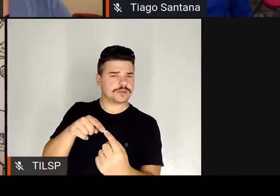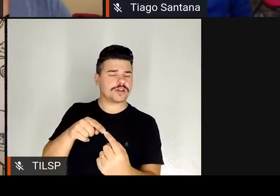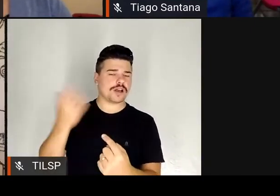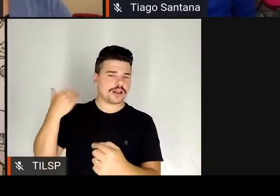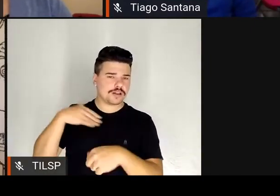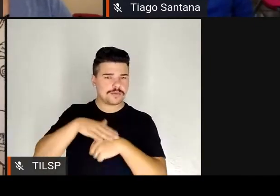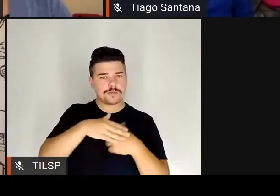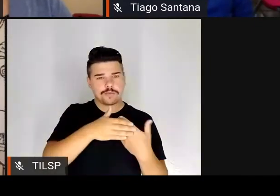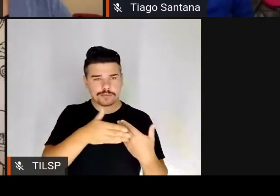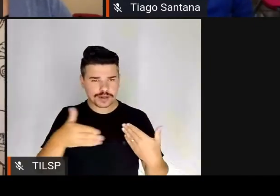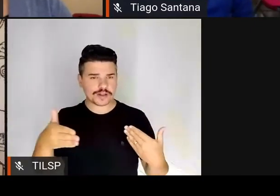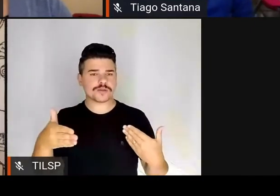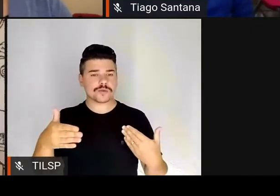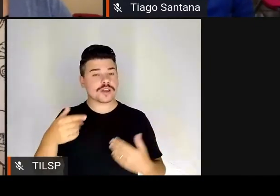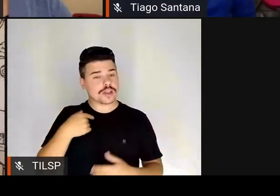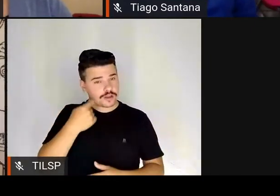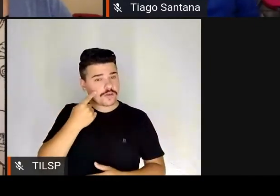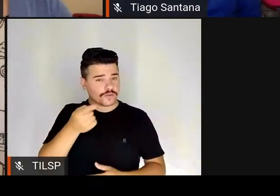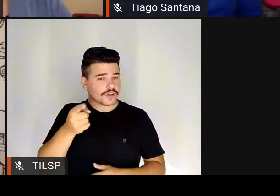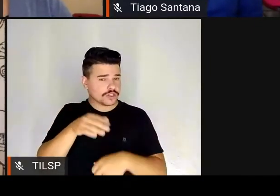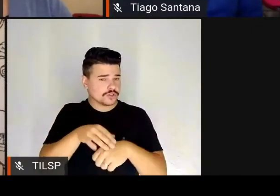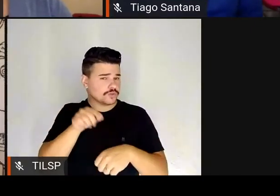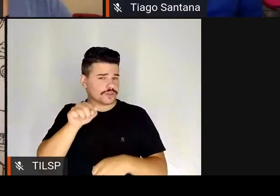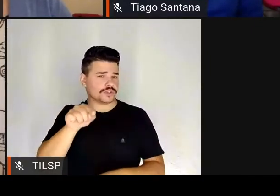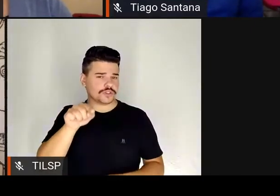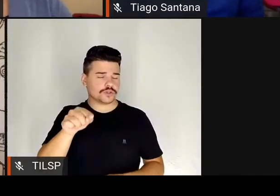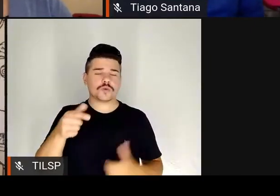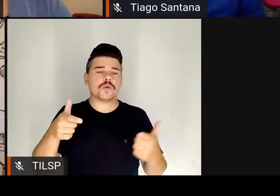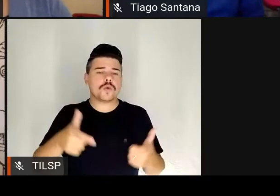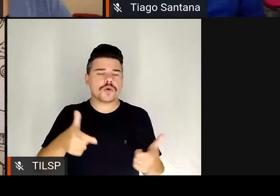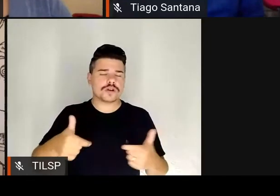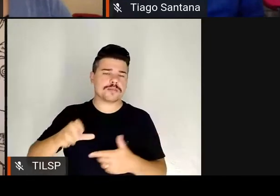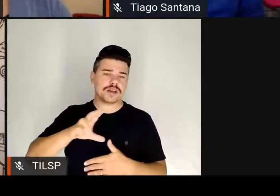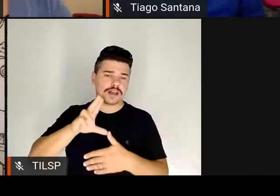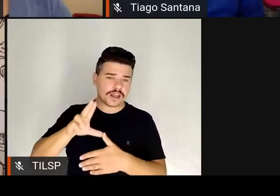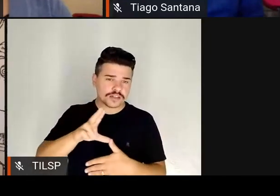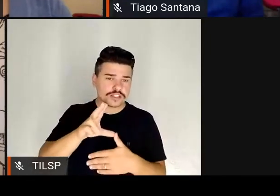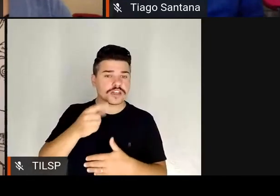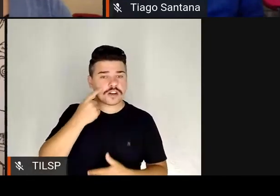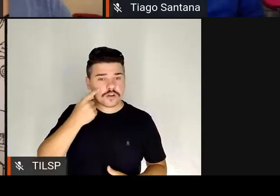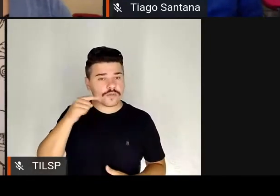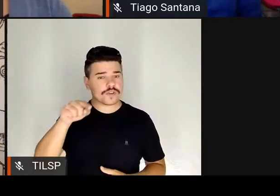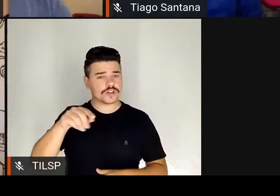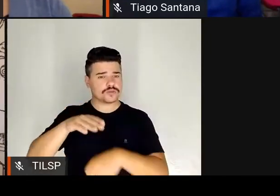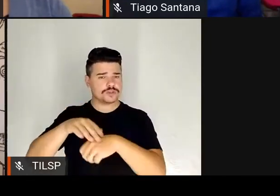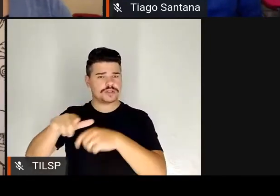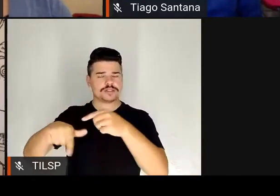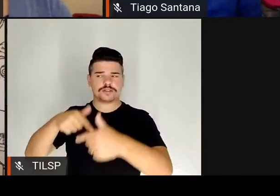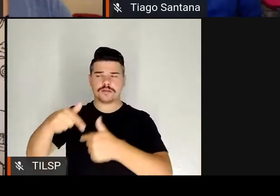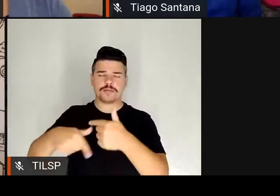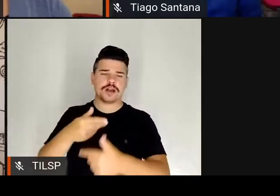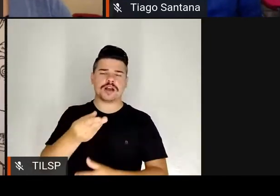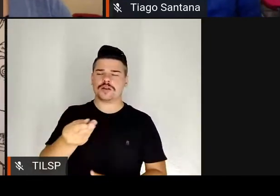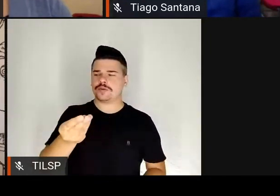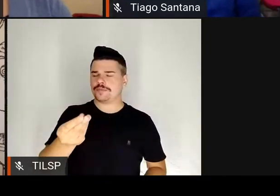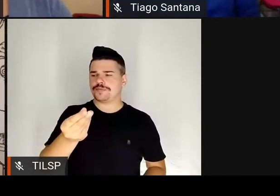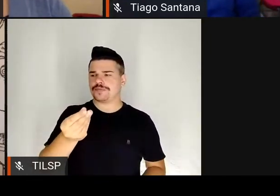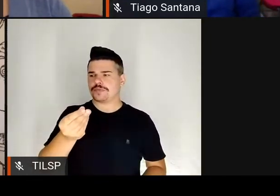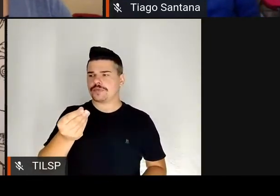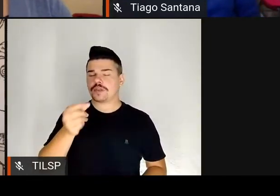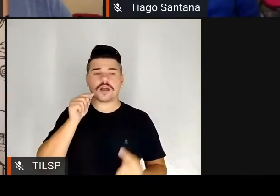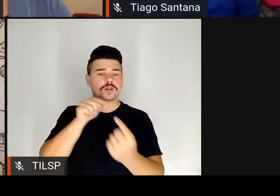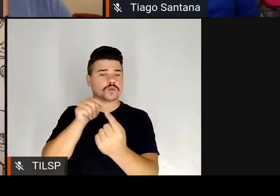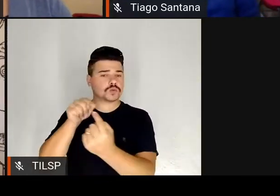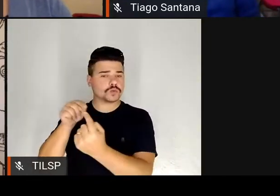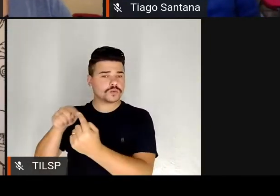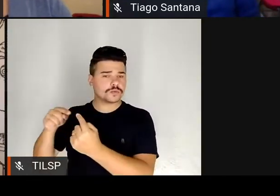Quer dizer, eu vejo isso perdurar, eu vejo isso na América Latina, quer dizer, eu vejo uma certa, digamos assim, as questões que perduram, né? A